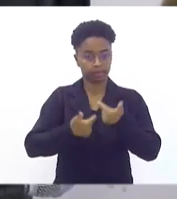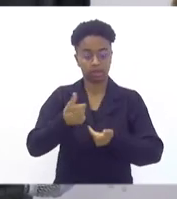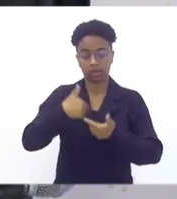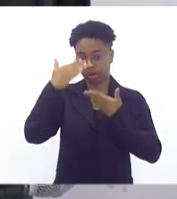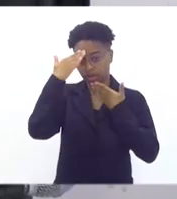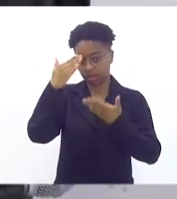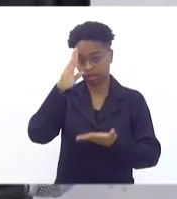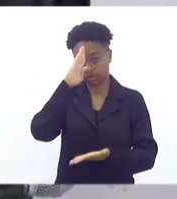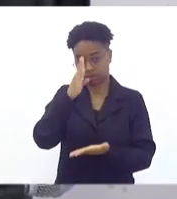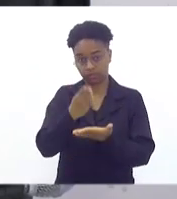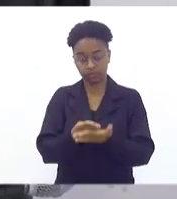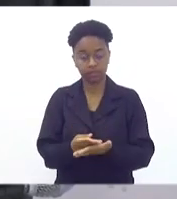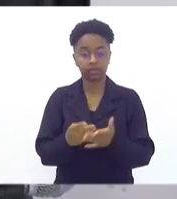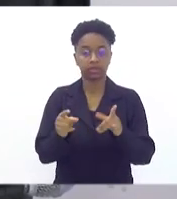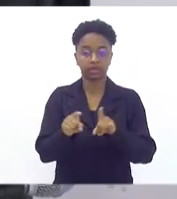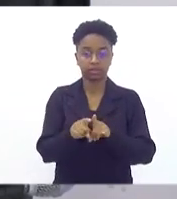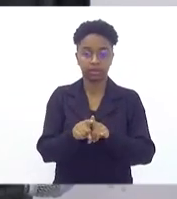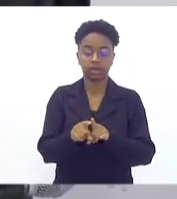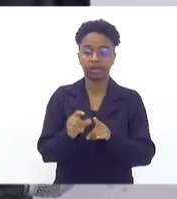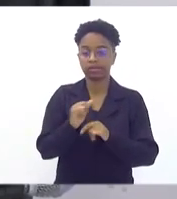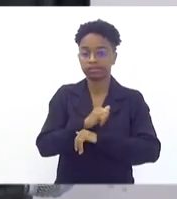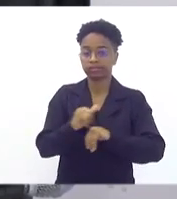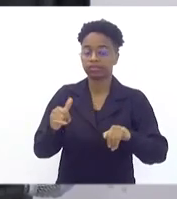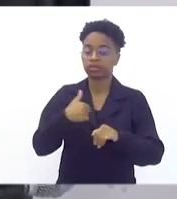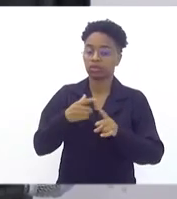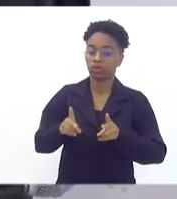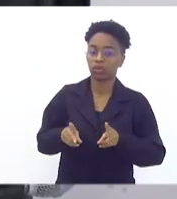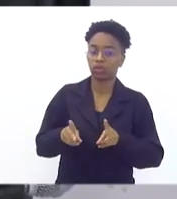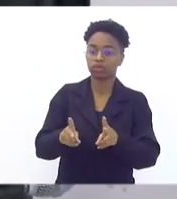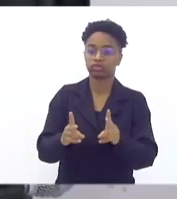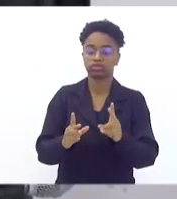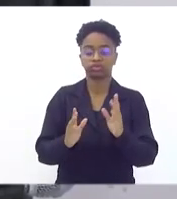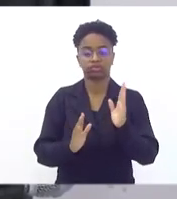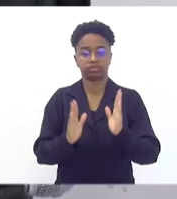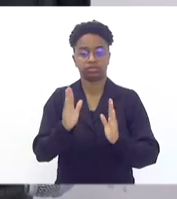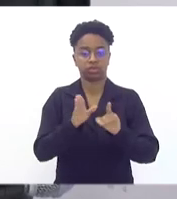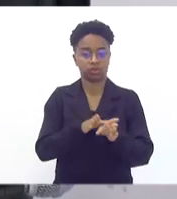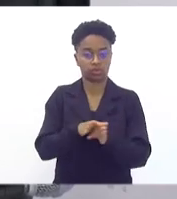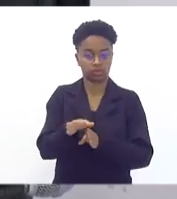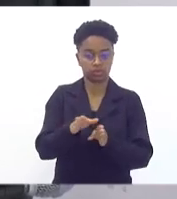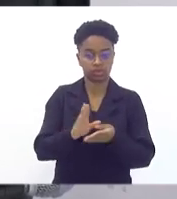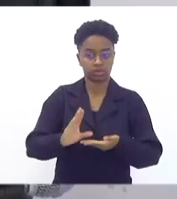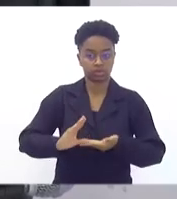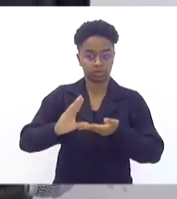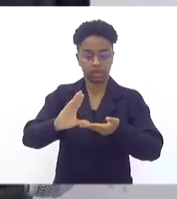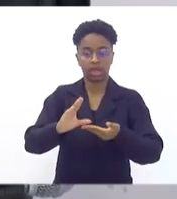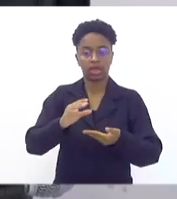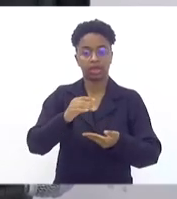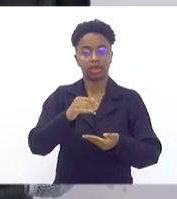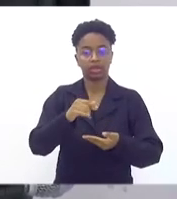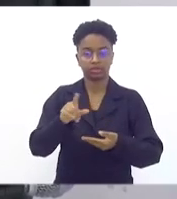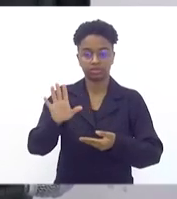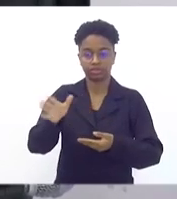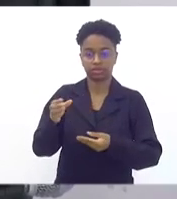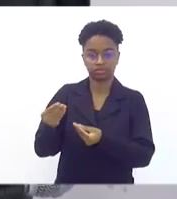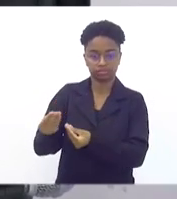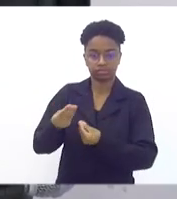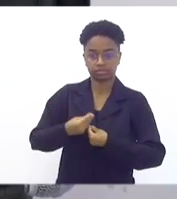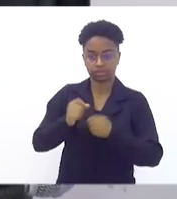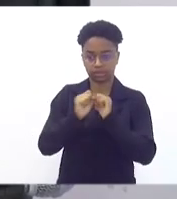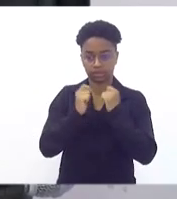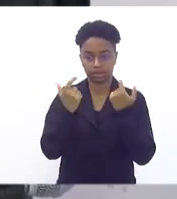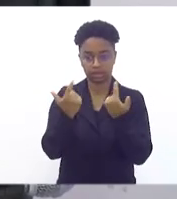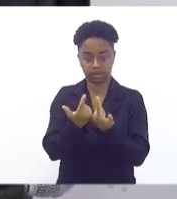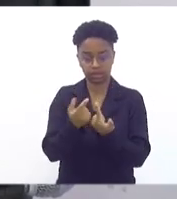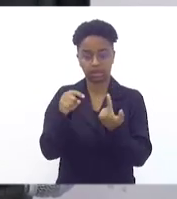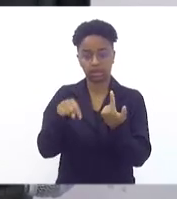confiança consignando que permanecerei no Exercício do mandato de Conselheiro da getransp a mim delegado por esta Igreja Assembleia Legislativa